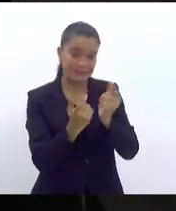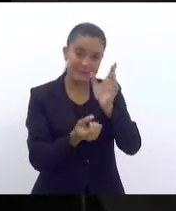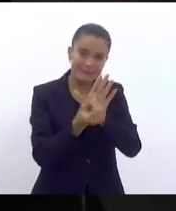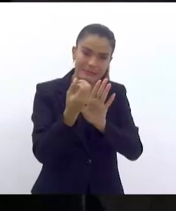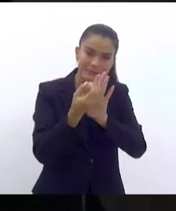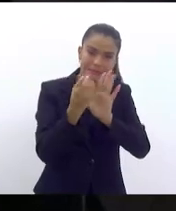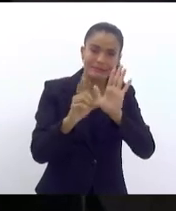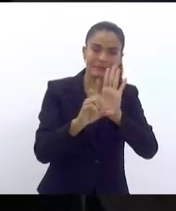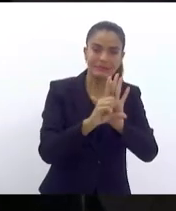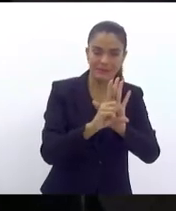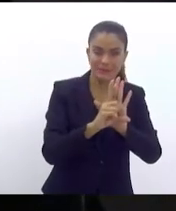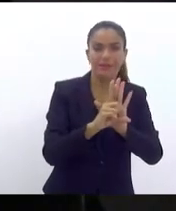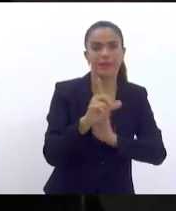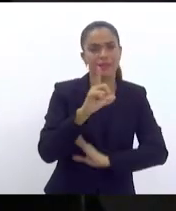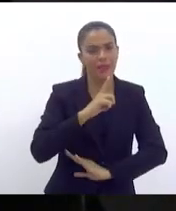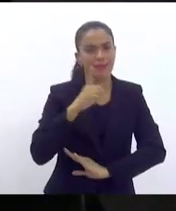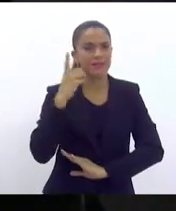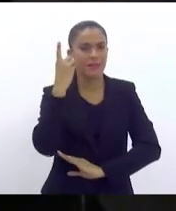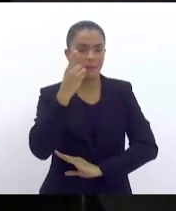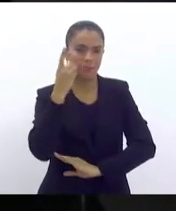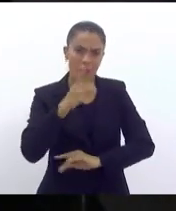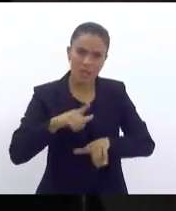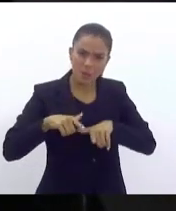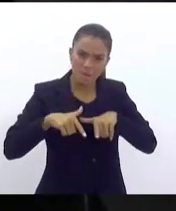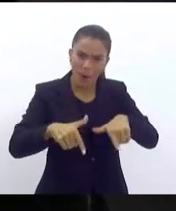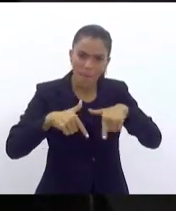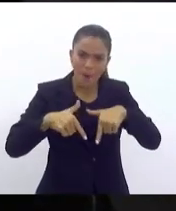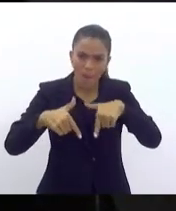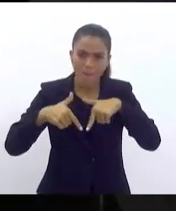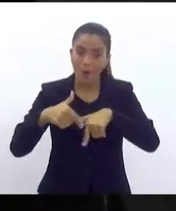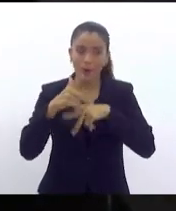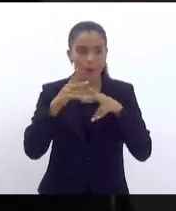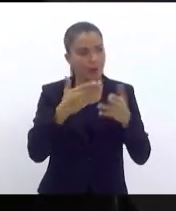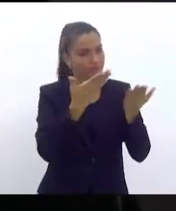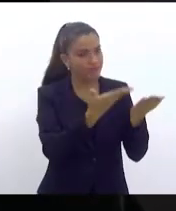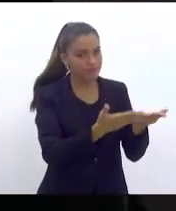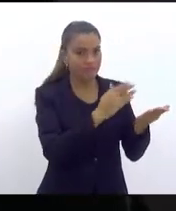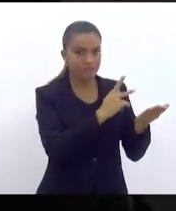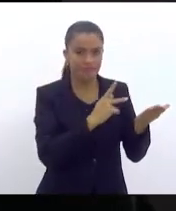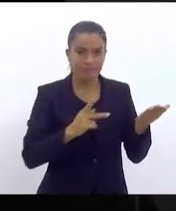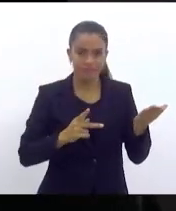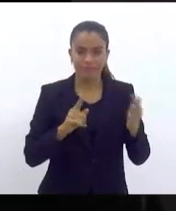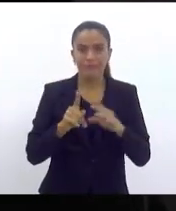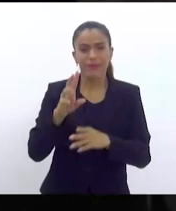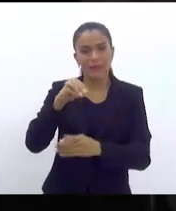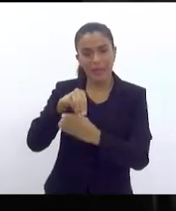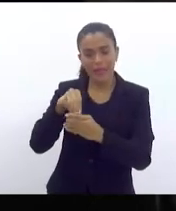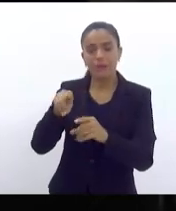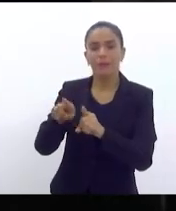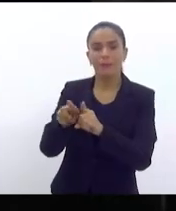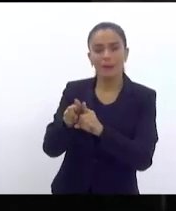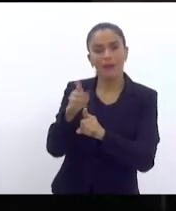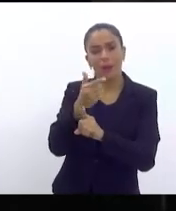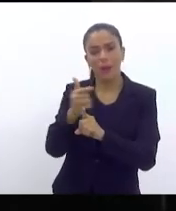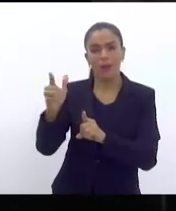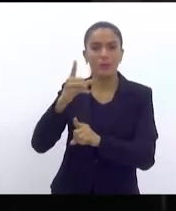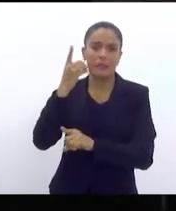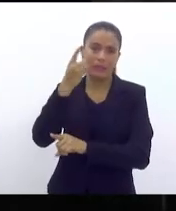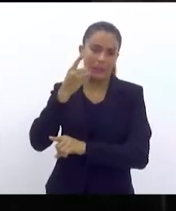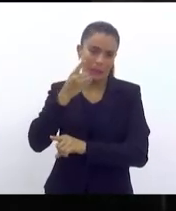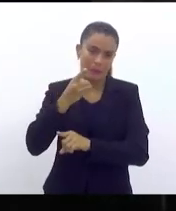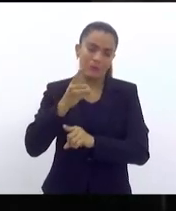tem deputados atuantes como vossa excelência e inúmeros outros deputados na casa que atuam em prol em defesa